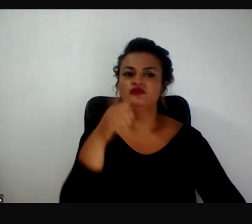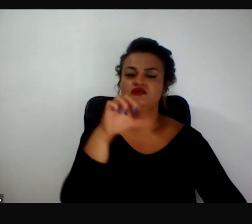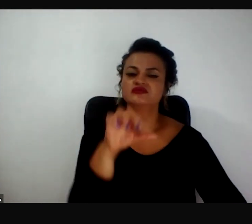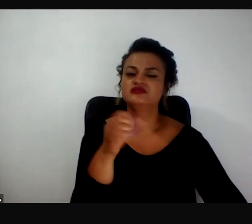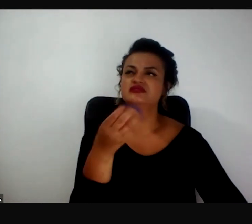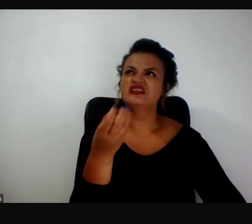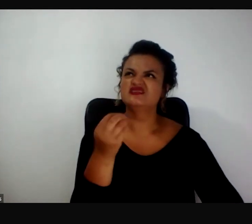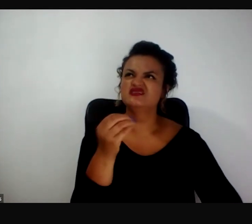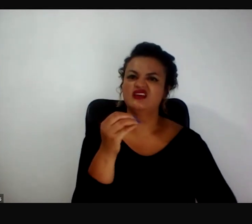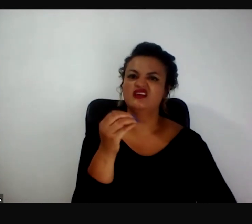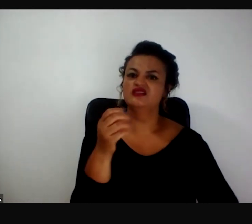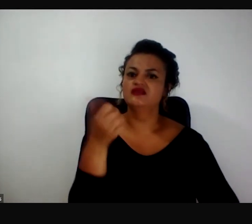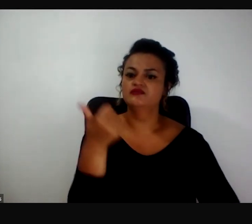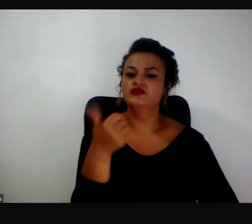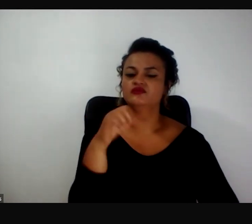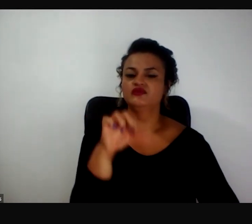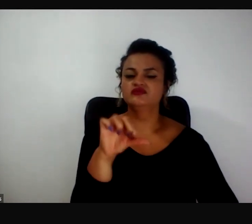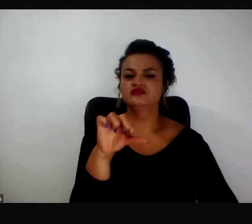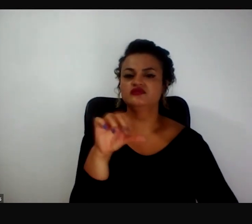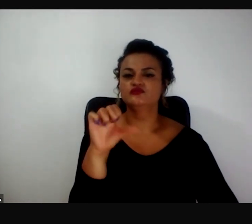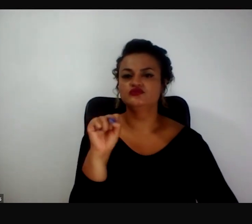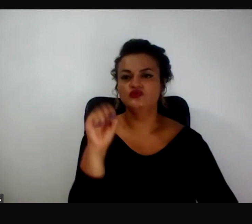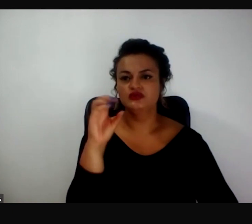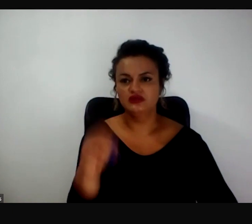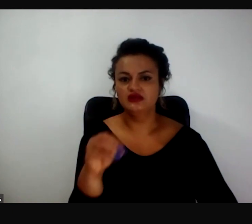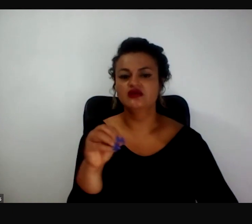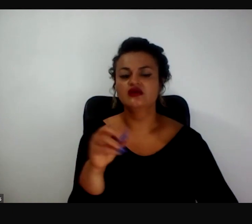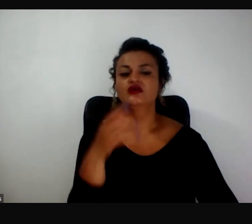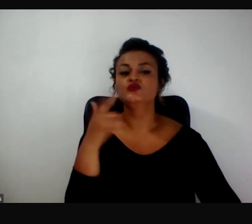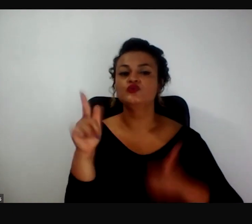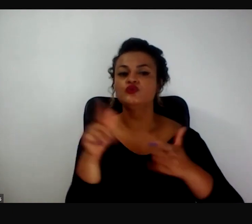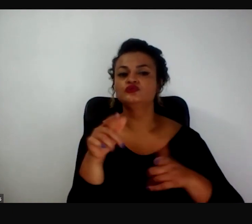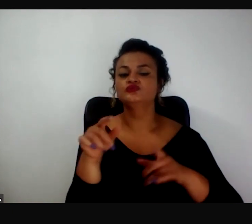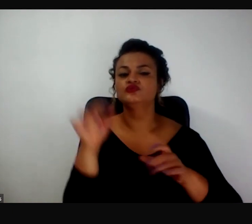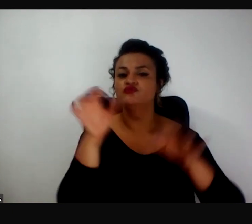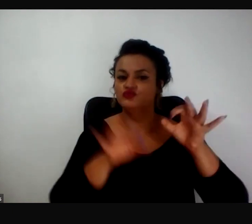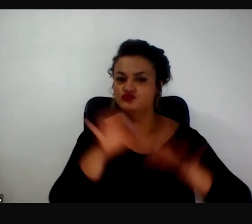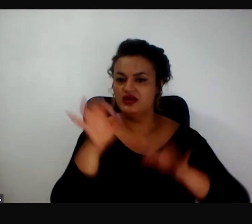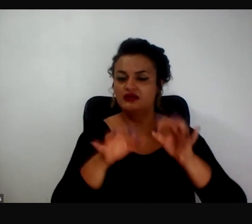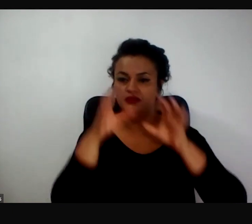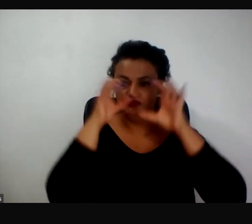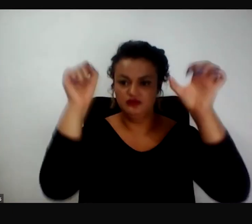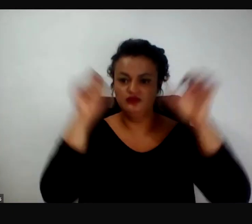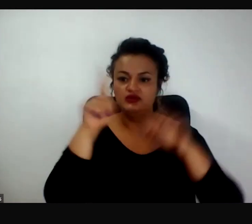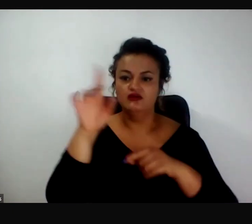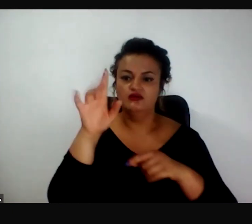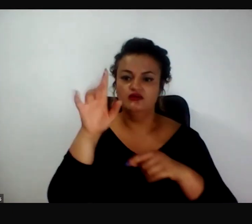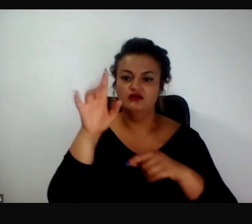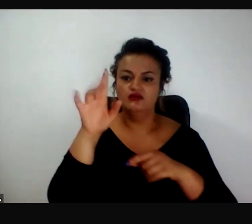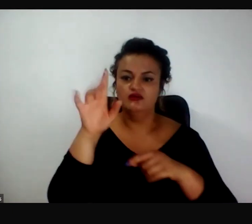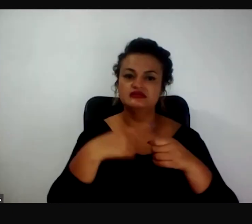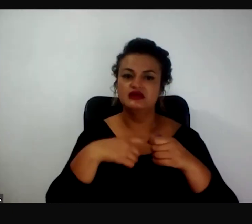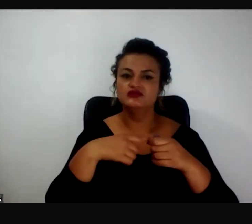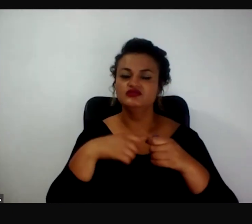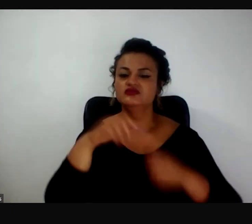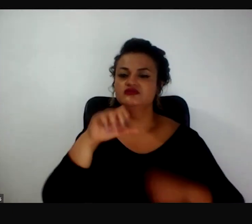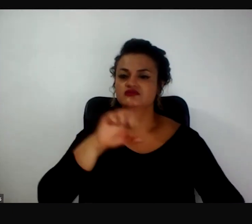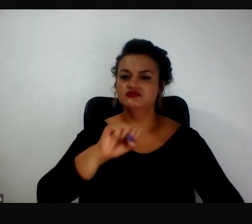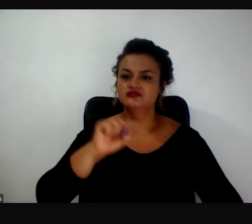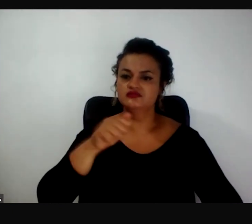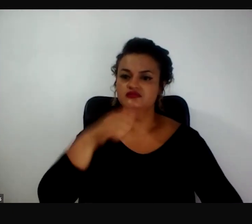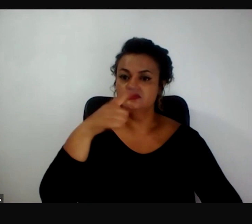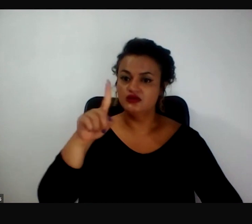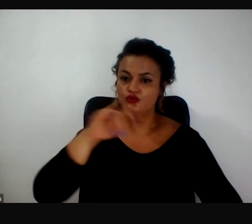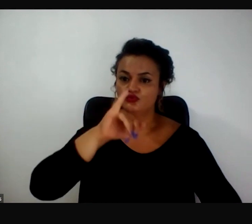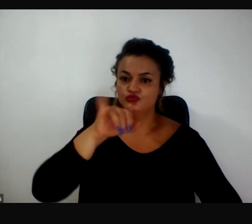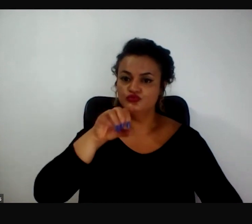meados dos anos 80, que houve casos julgados pelo Tribunal de São José da Costa Rica que nós negligenciamos.